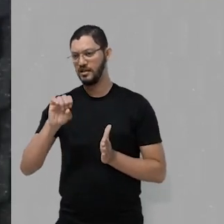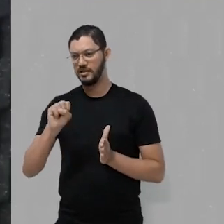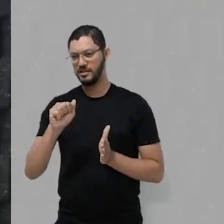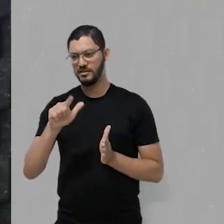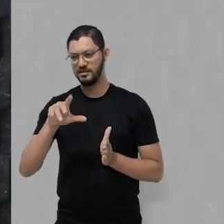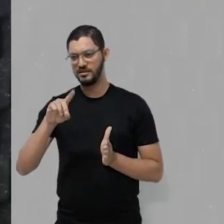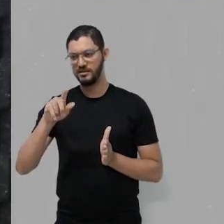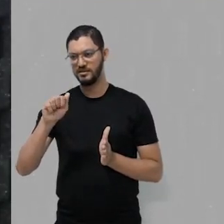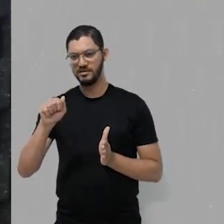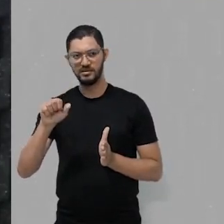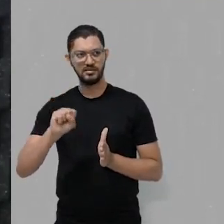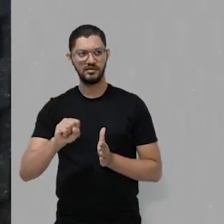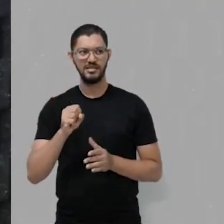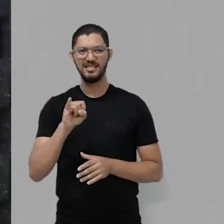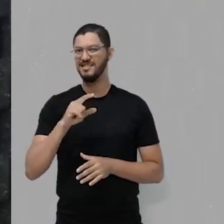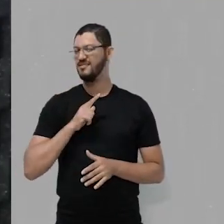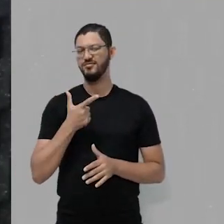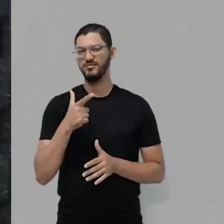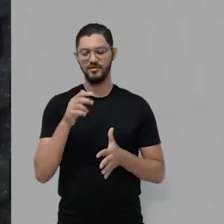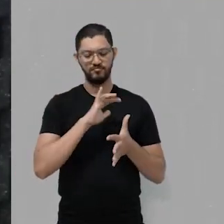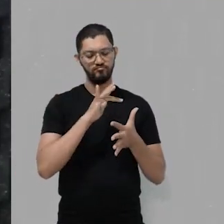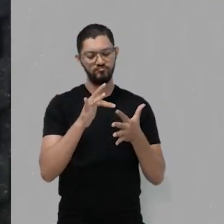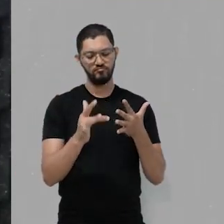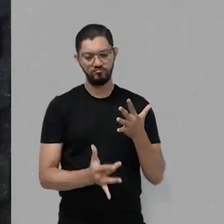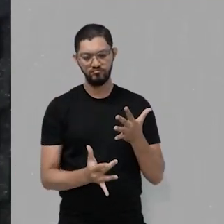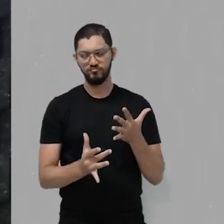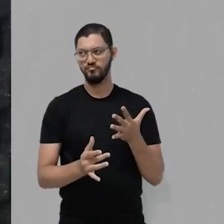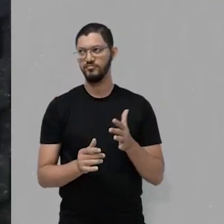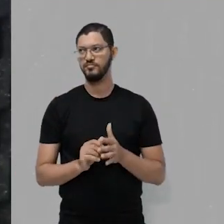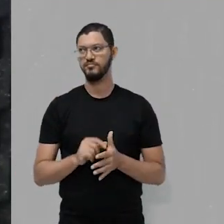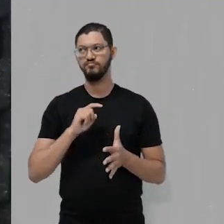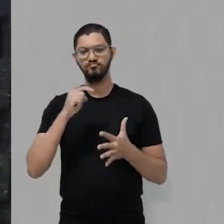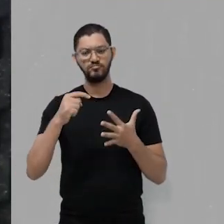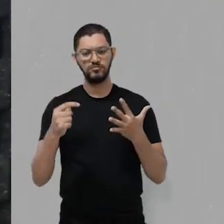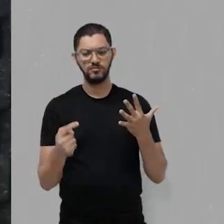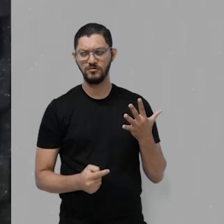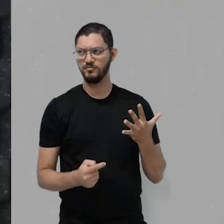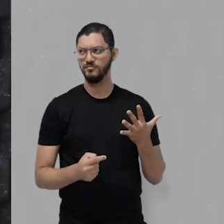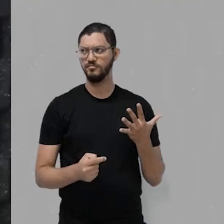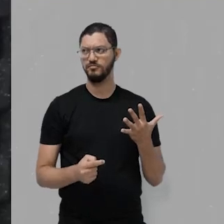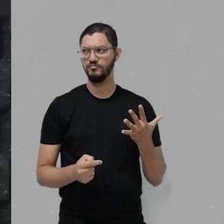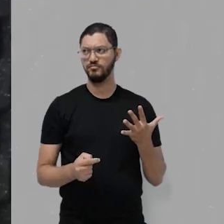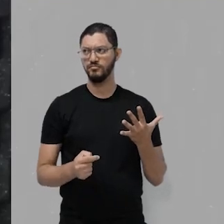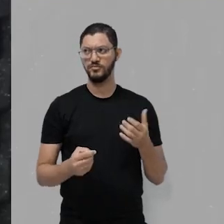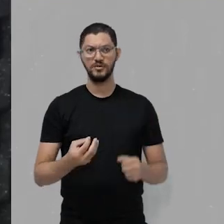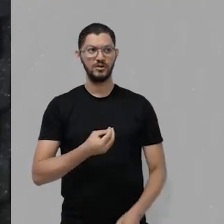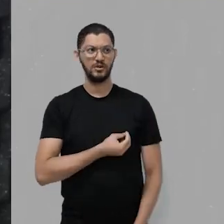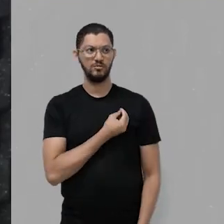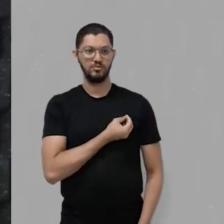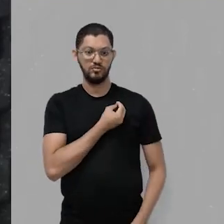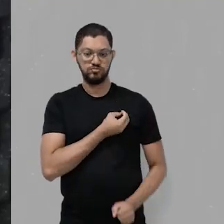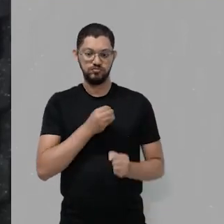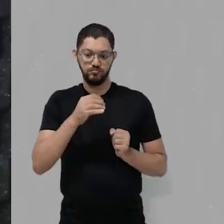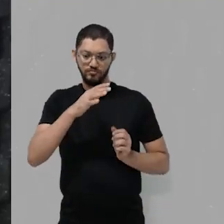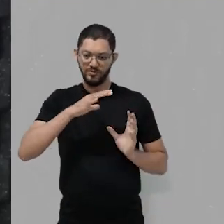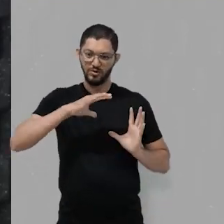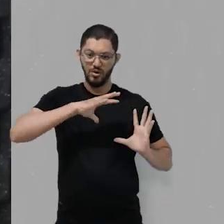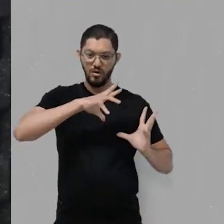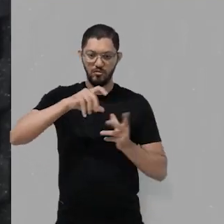crisálidas. Se não existissem esses fatores aqui, esses indivíduos em pouco tempo recobririam o planeta.